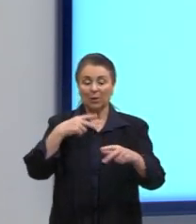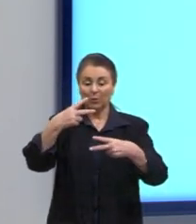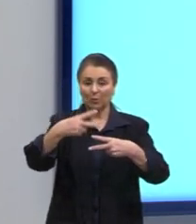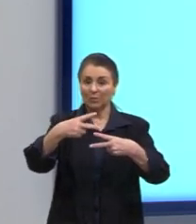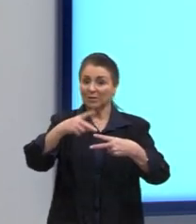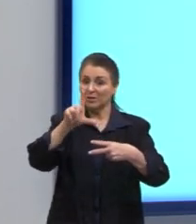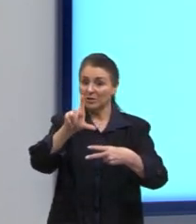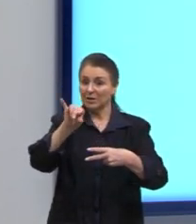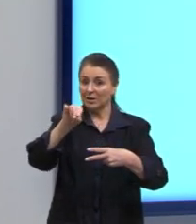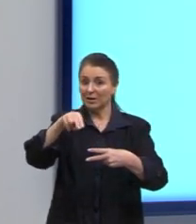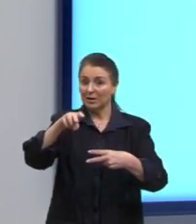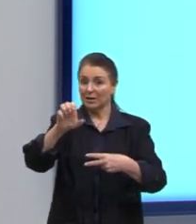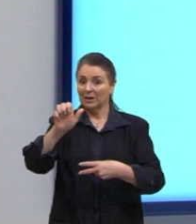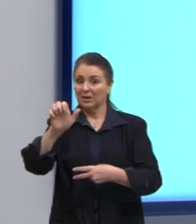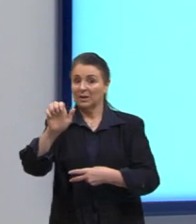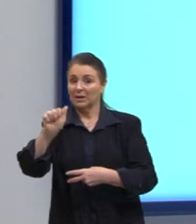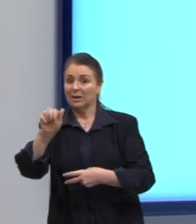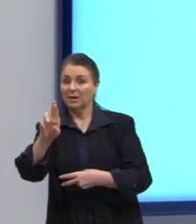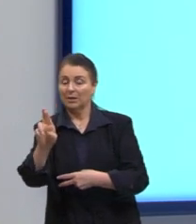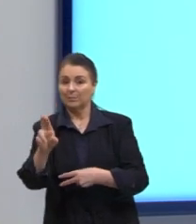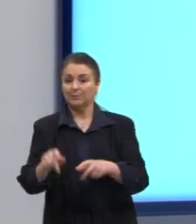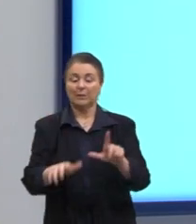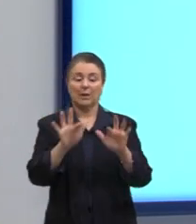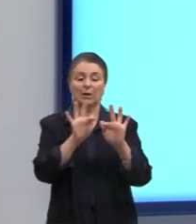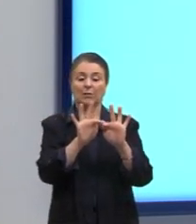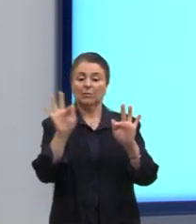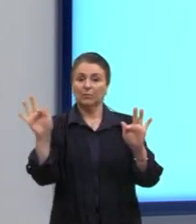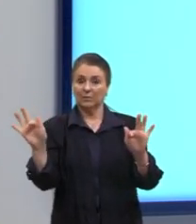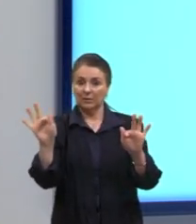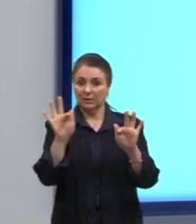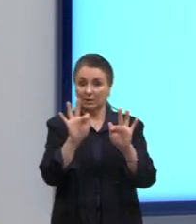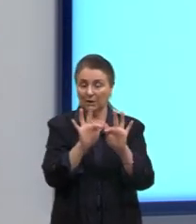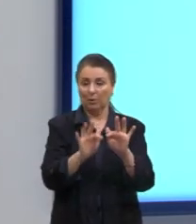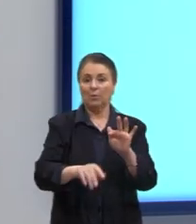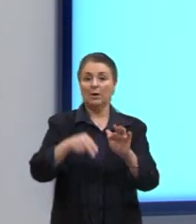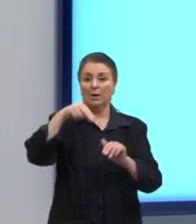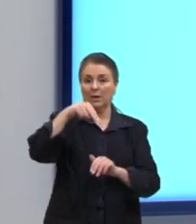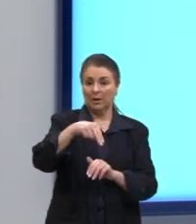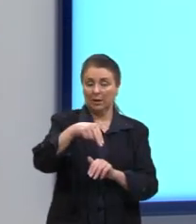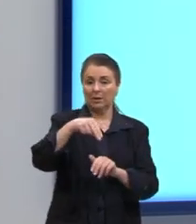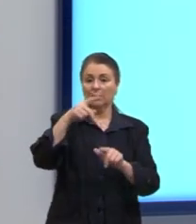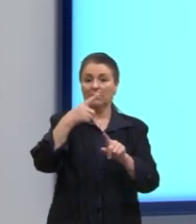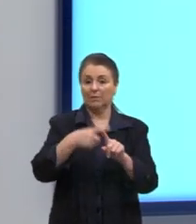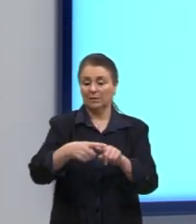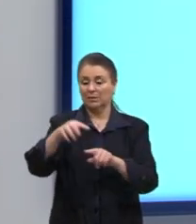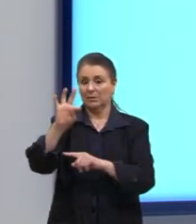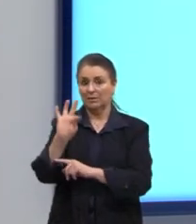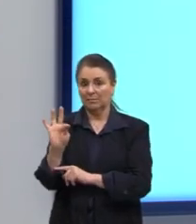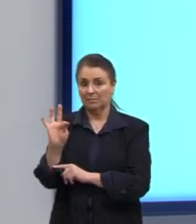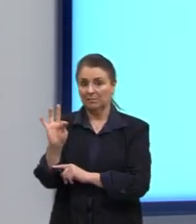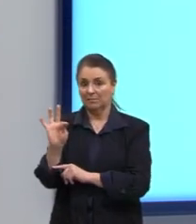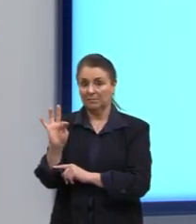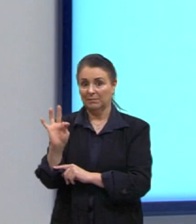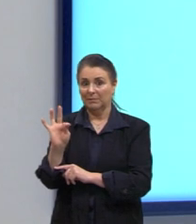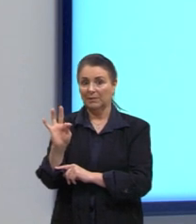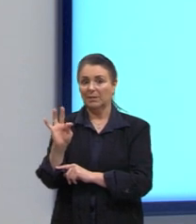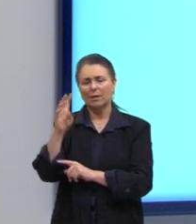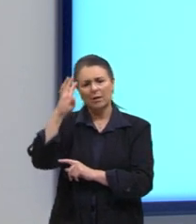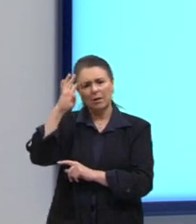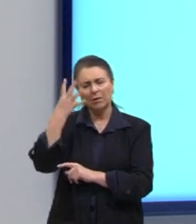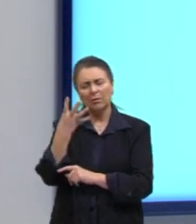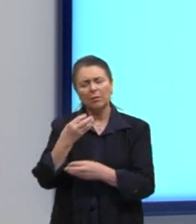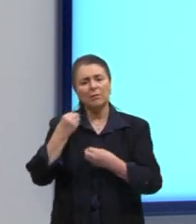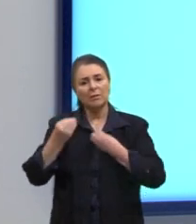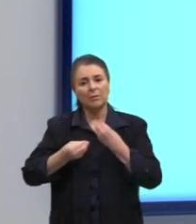a nossa funçãozinha vai ficar que x é igual a m vezes T como que eu vou resolver isso